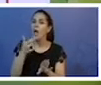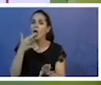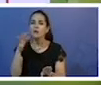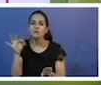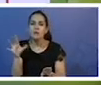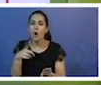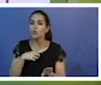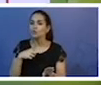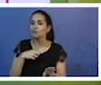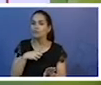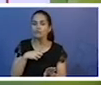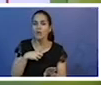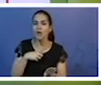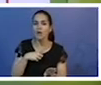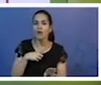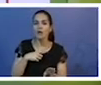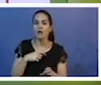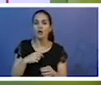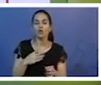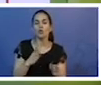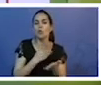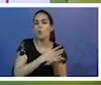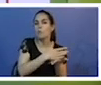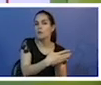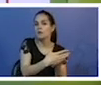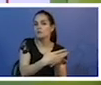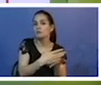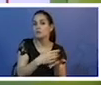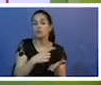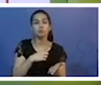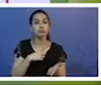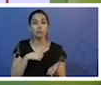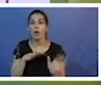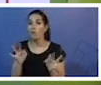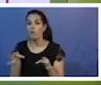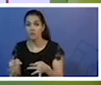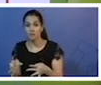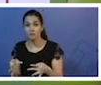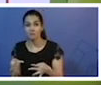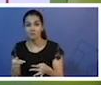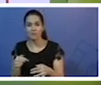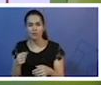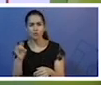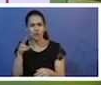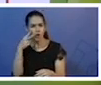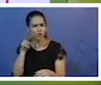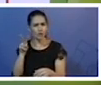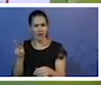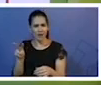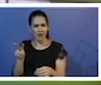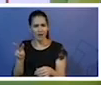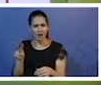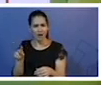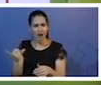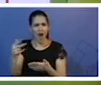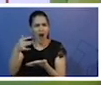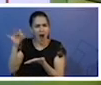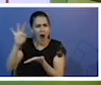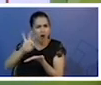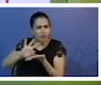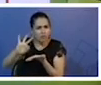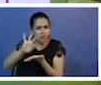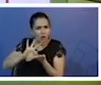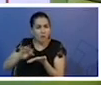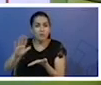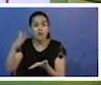no começo e nem OH no fim. Então, observando as fórmulas, você já pode me dizer o que é, se é um sal, se é uma